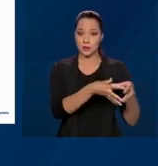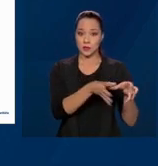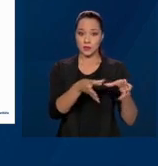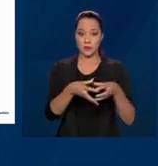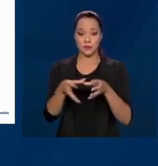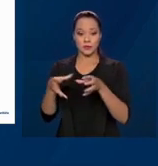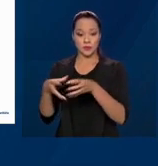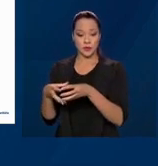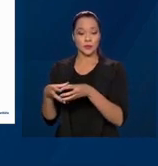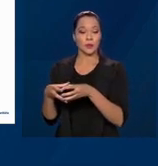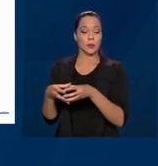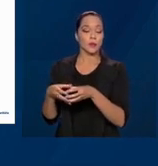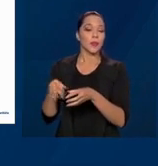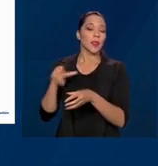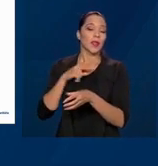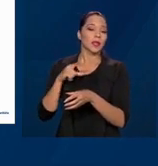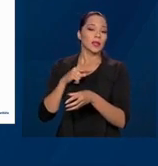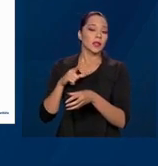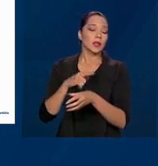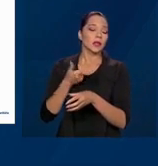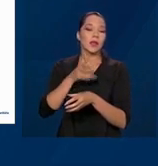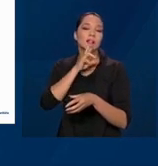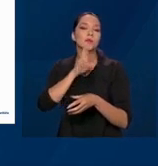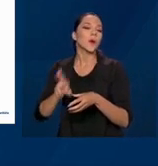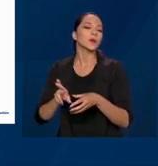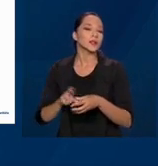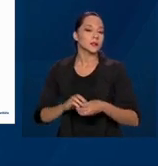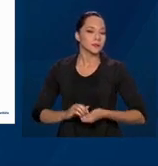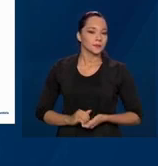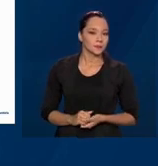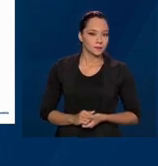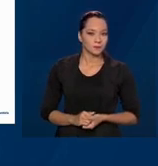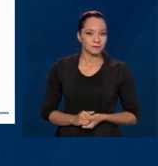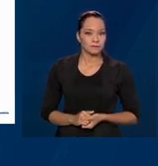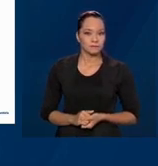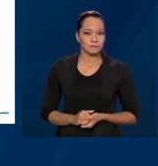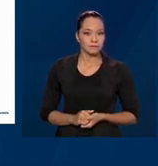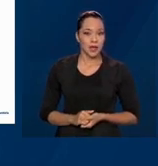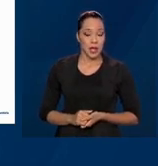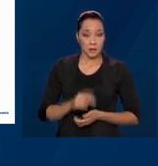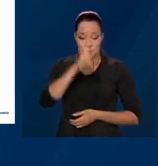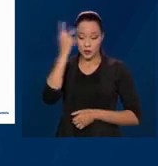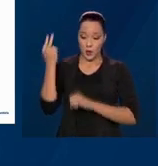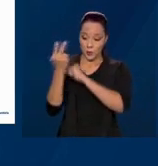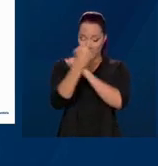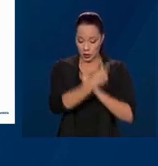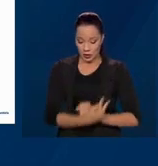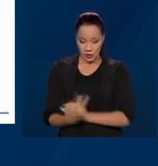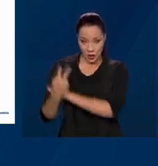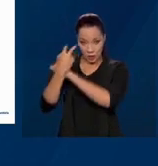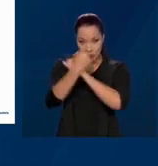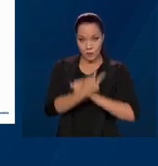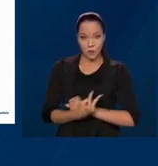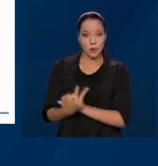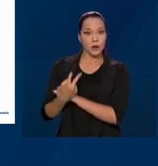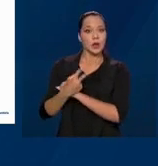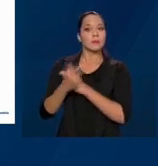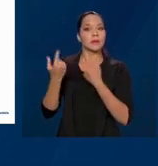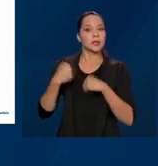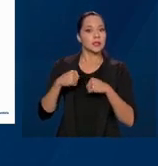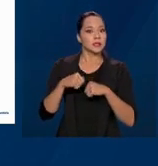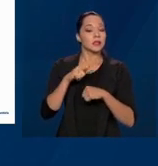gente agrupa para chegar na seguinte resposta. A presença de anticorpos ela tem que estar